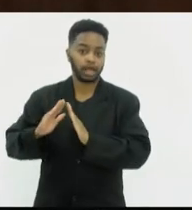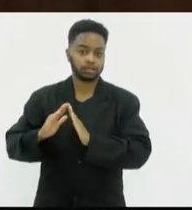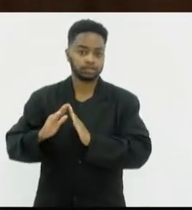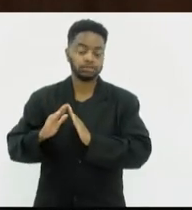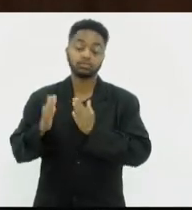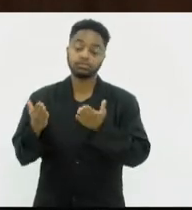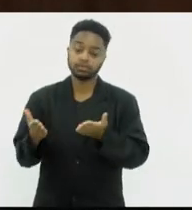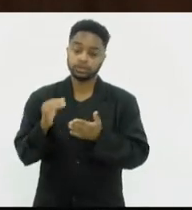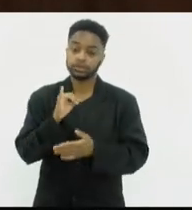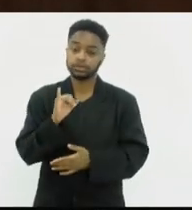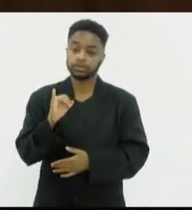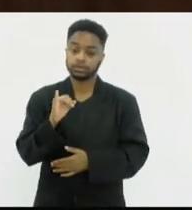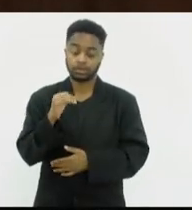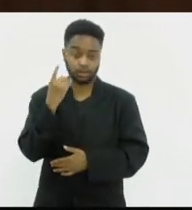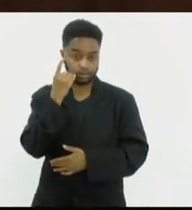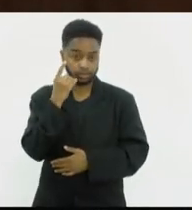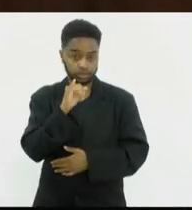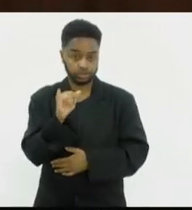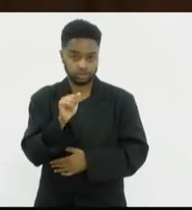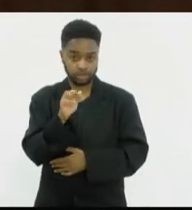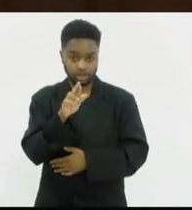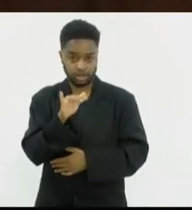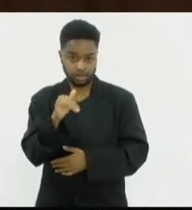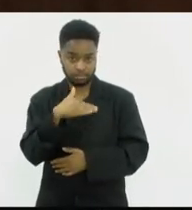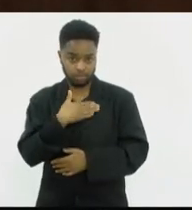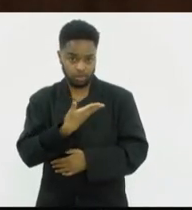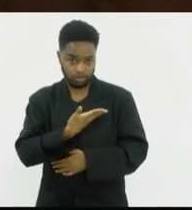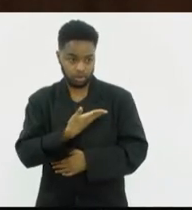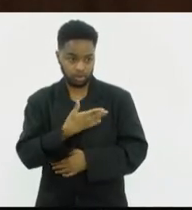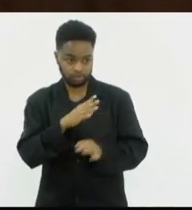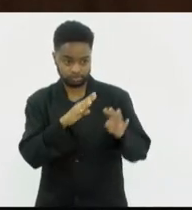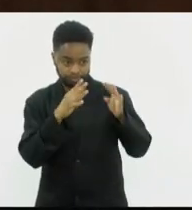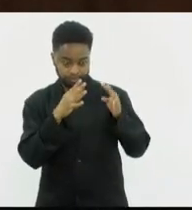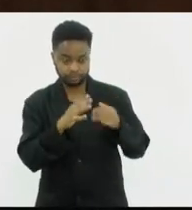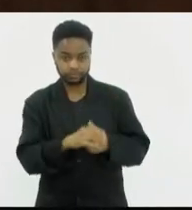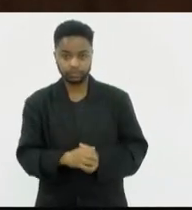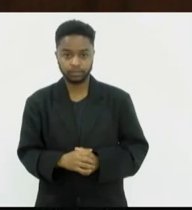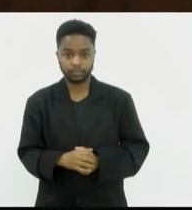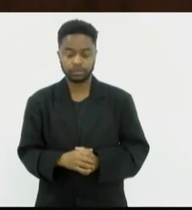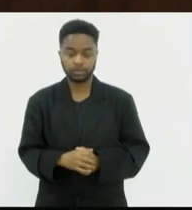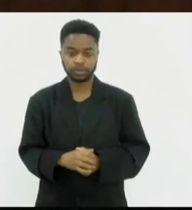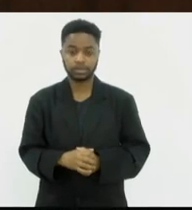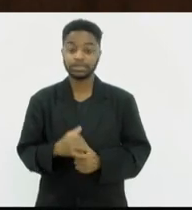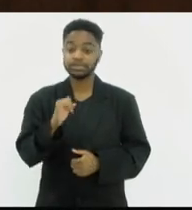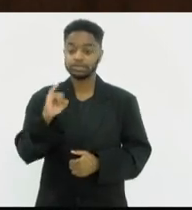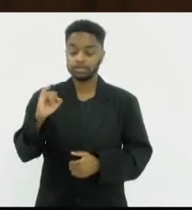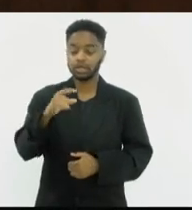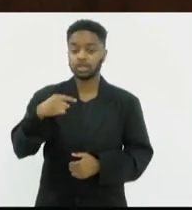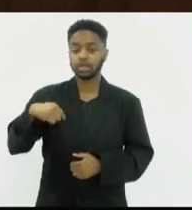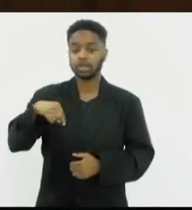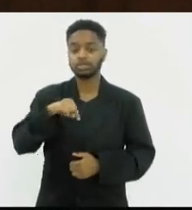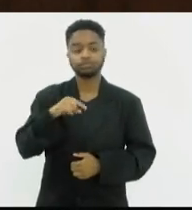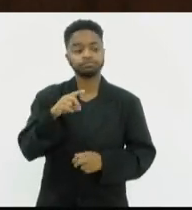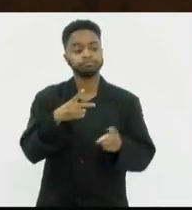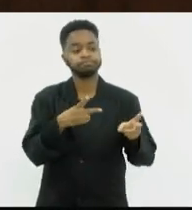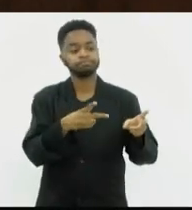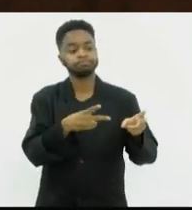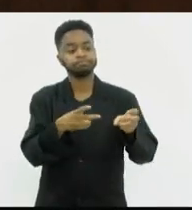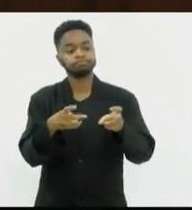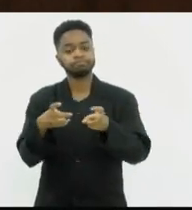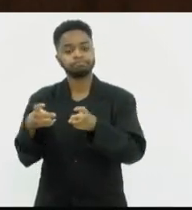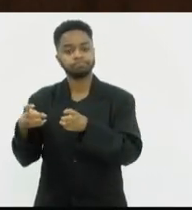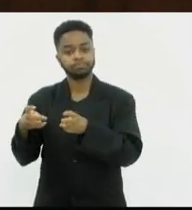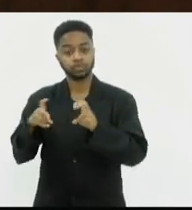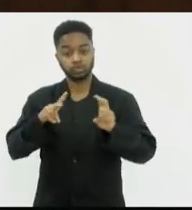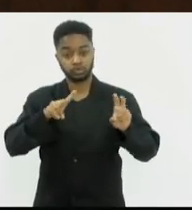olha, deputado Jari, meu companheiro ecossocialista, quando você olha as coisas sob o ponto de vista